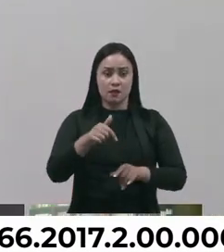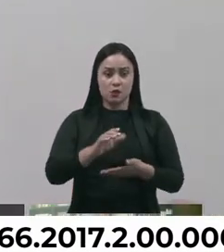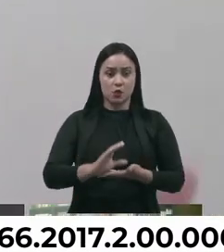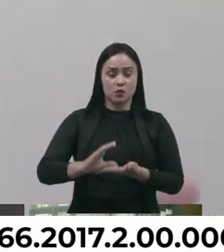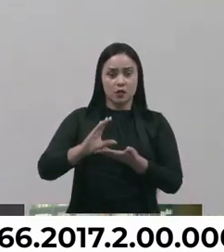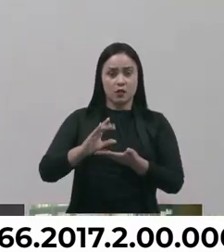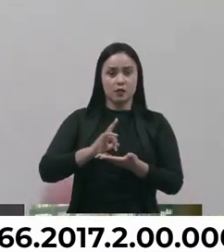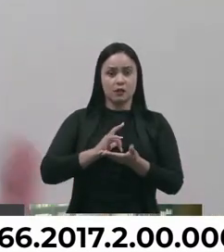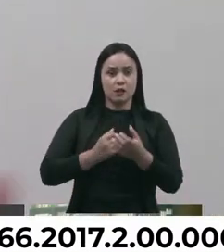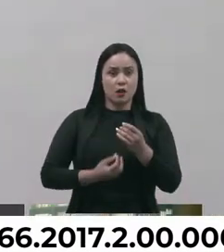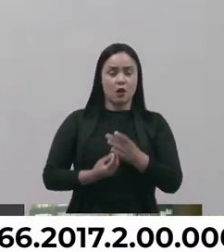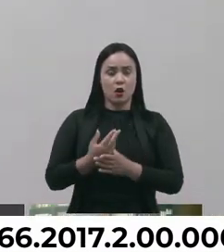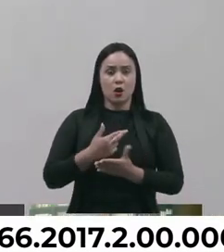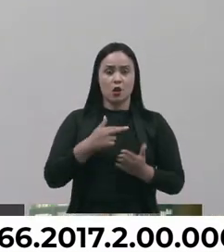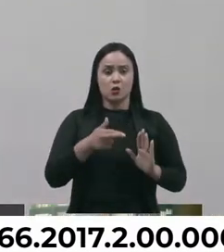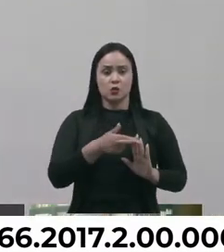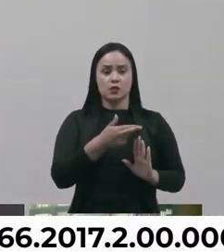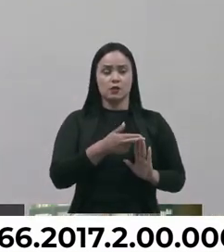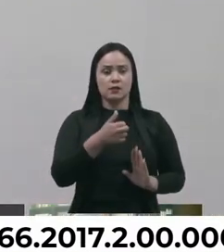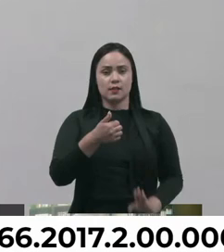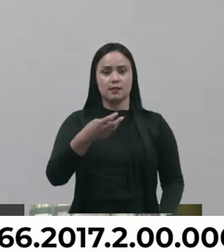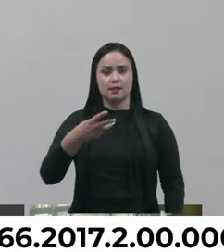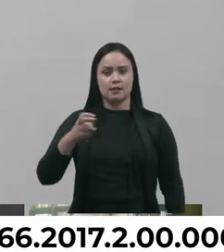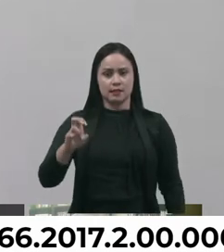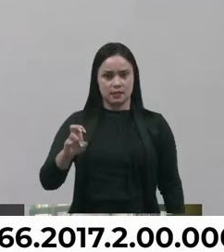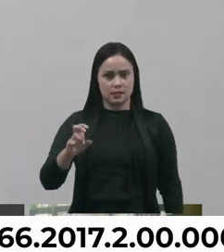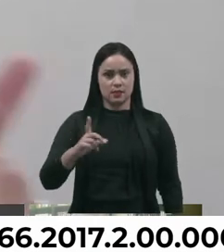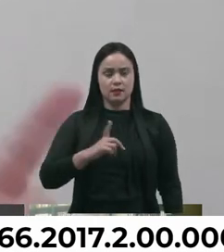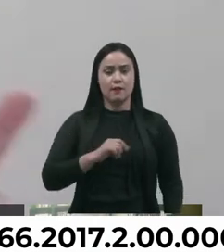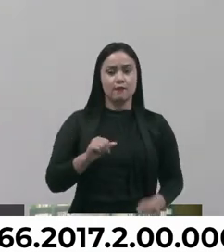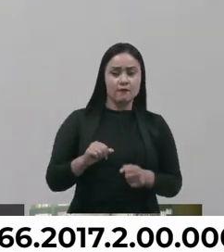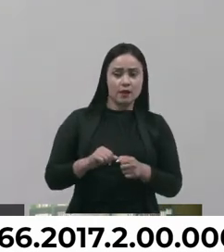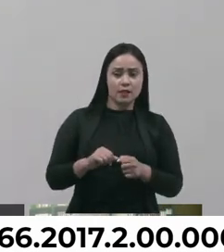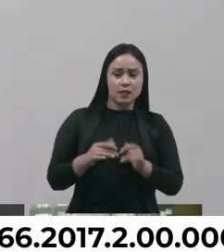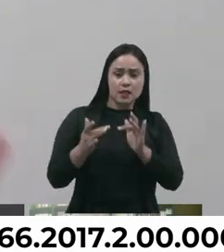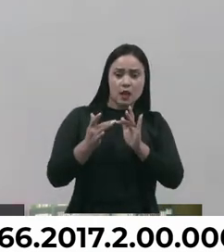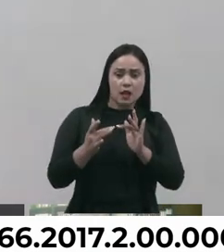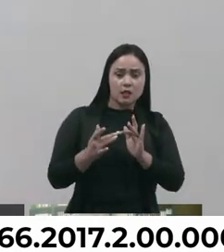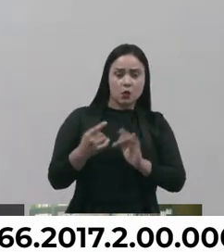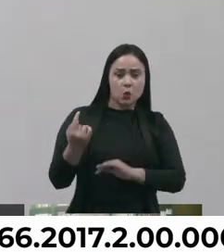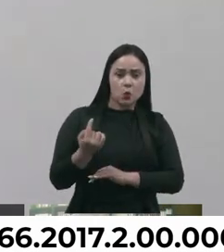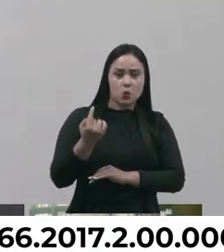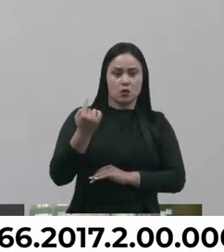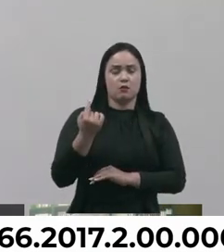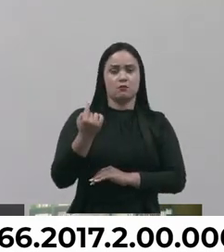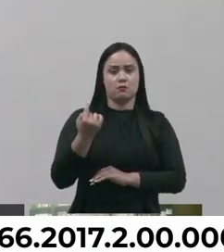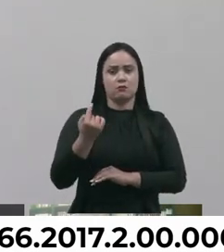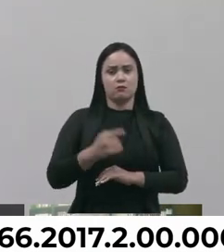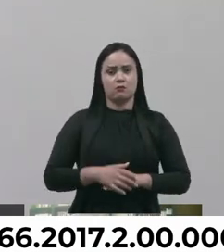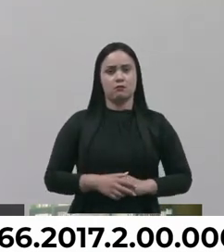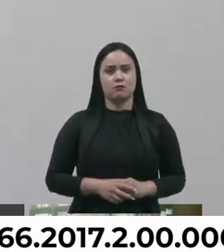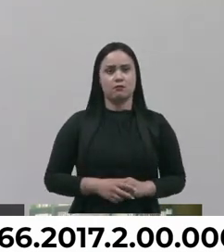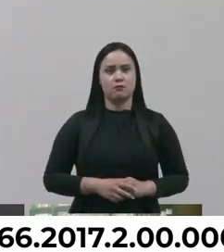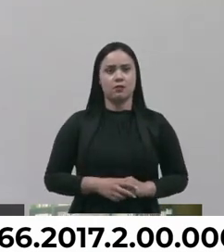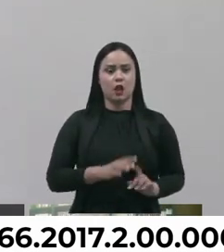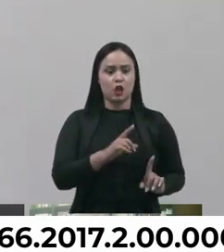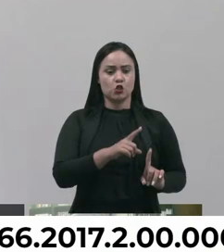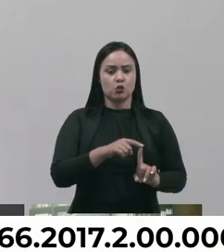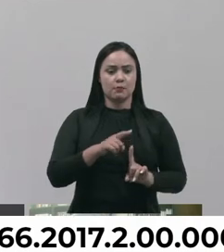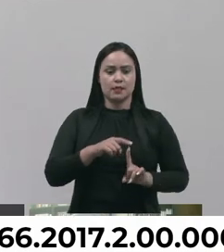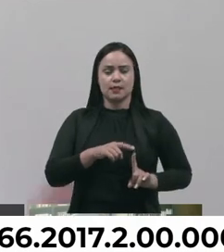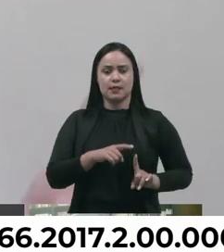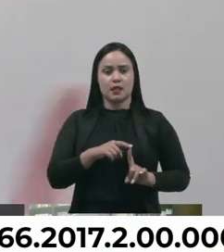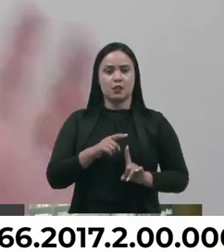quando editou a resolução 135 e fez essa ligação unicamente à